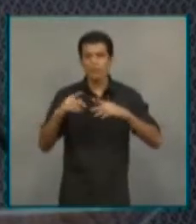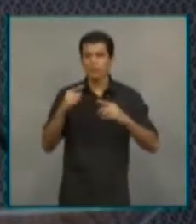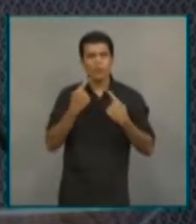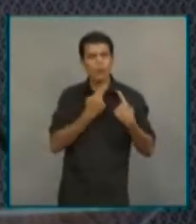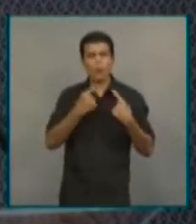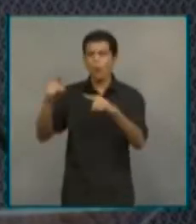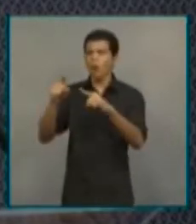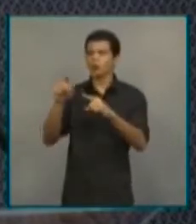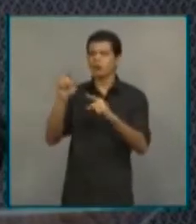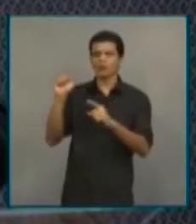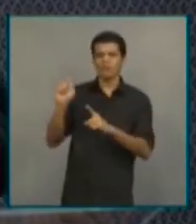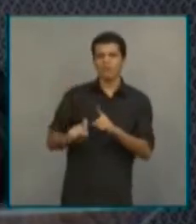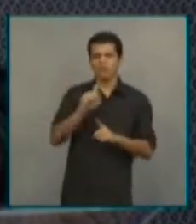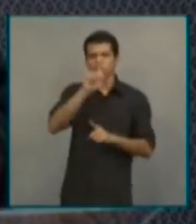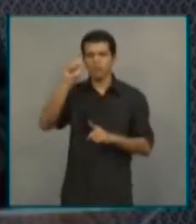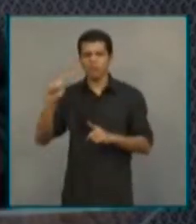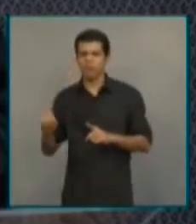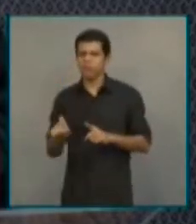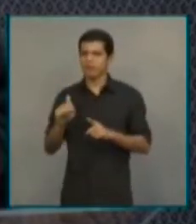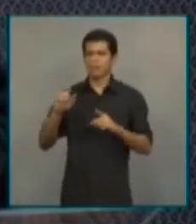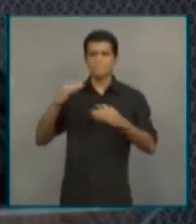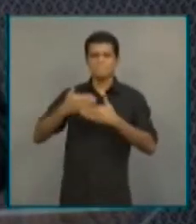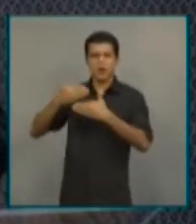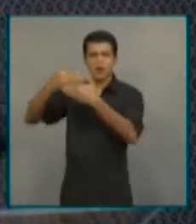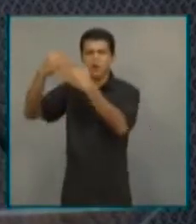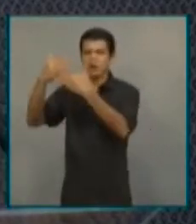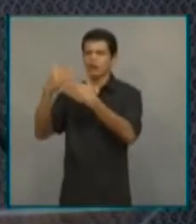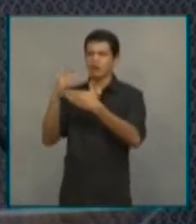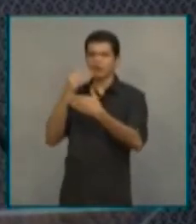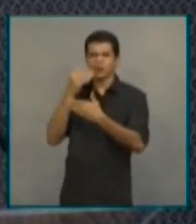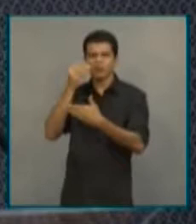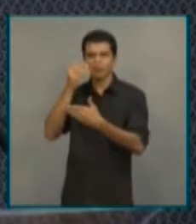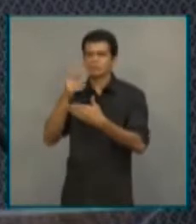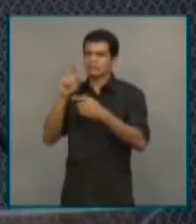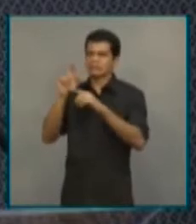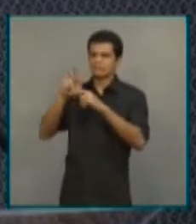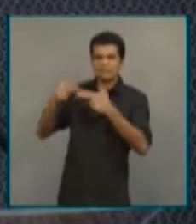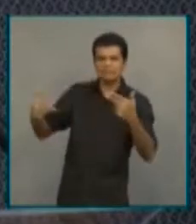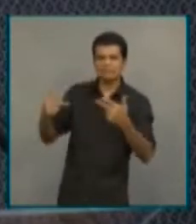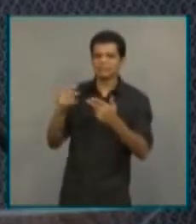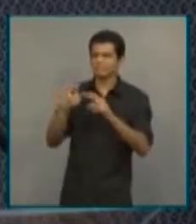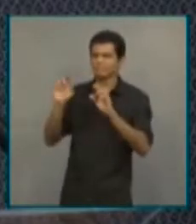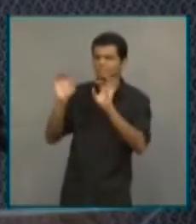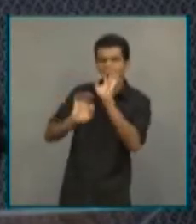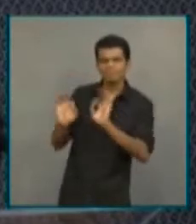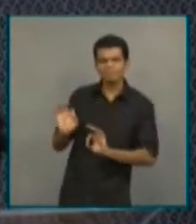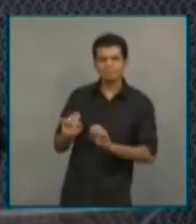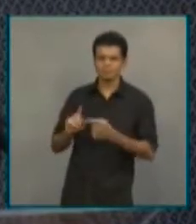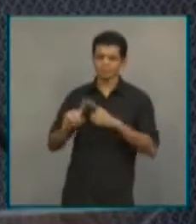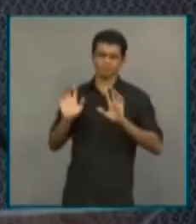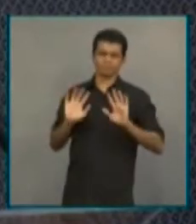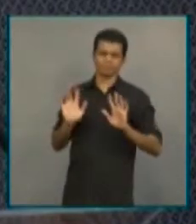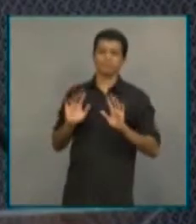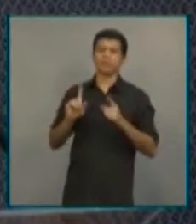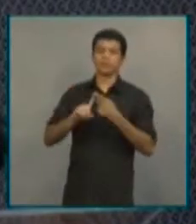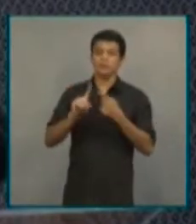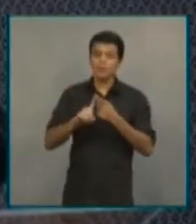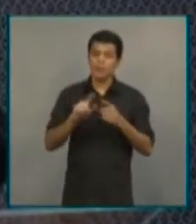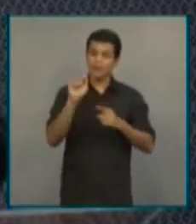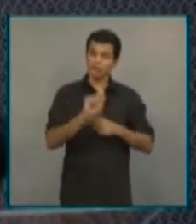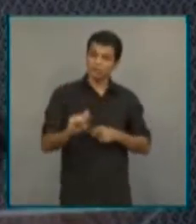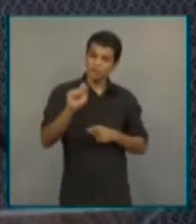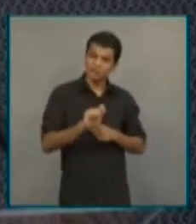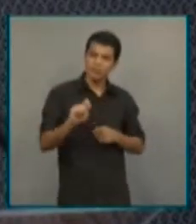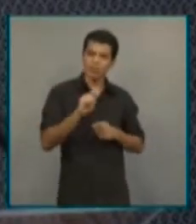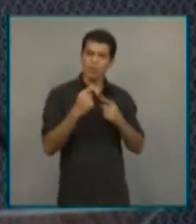de Fortaleza. Fui presidente de uma associação de combate às drogas e presidi também uma associação jurídica